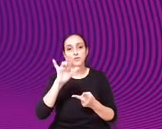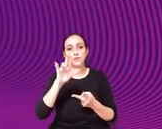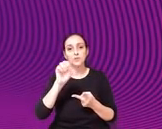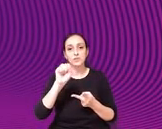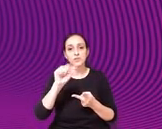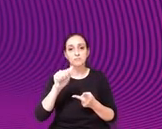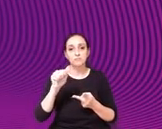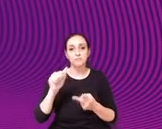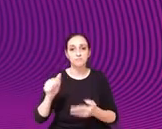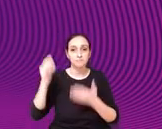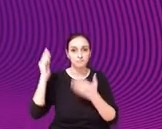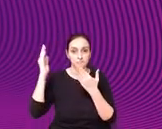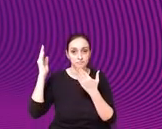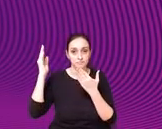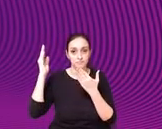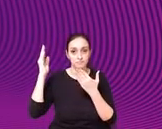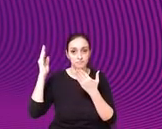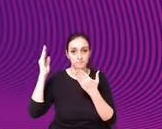A ressonância